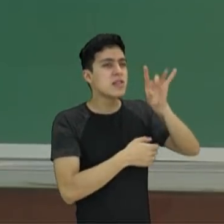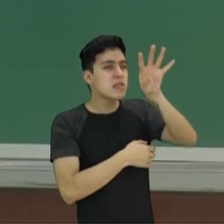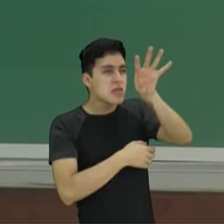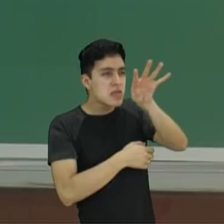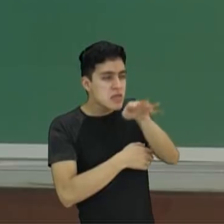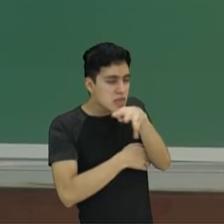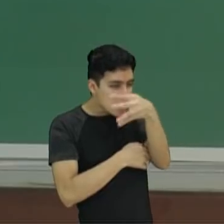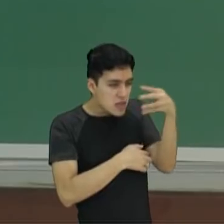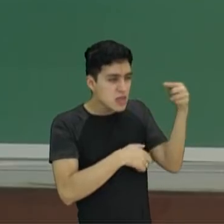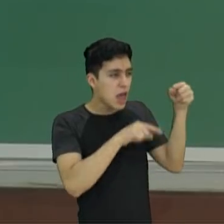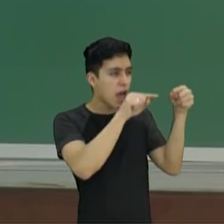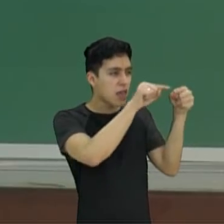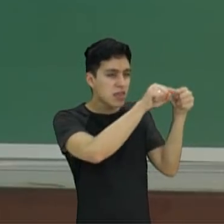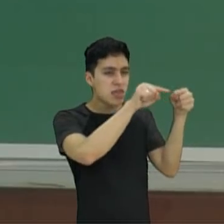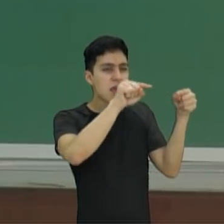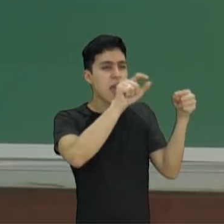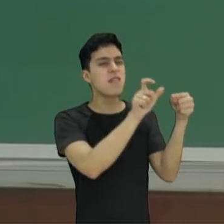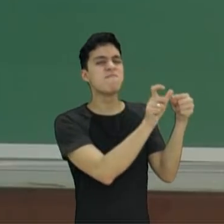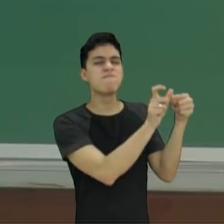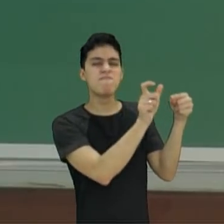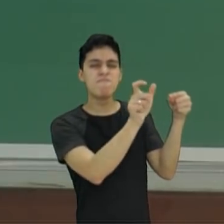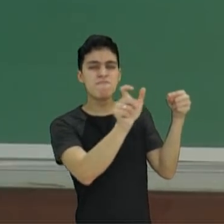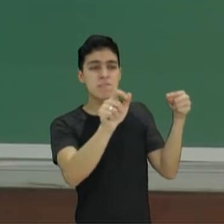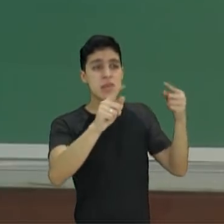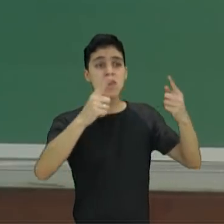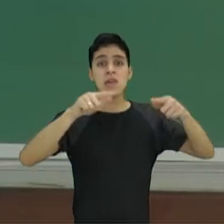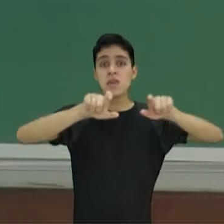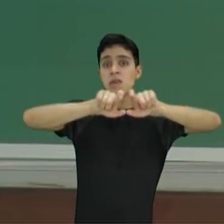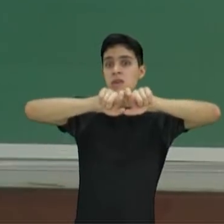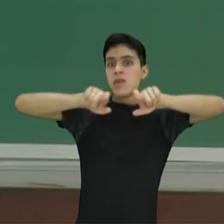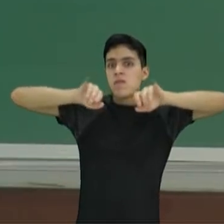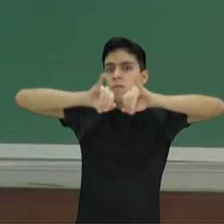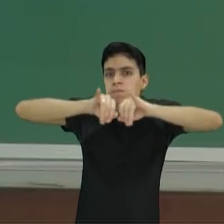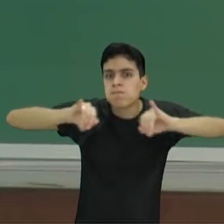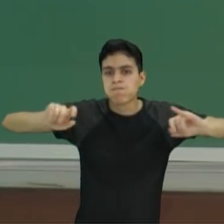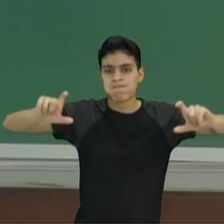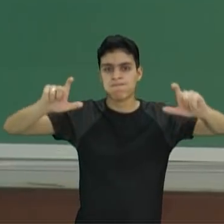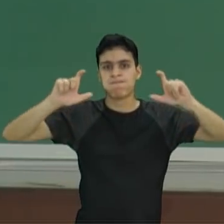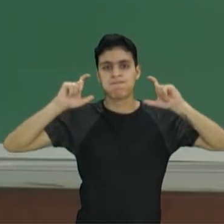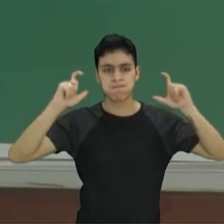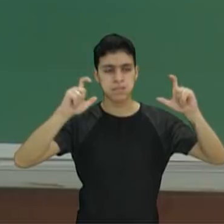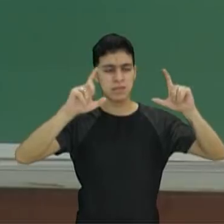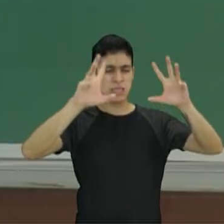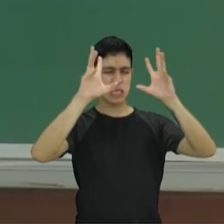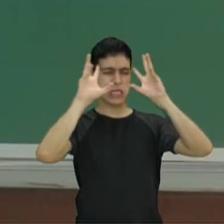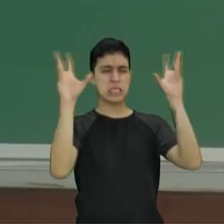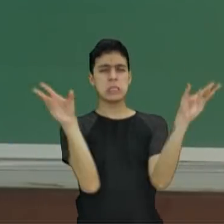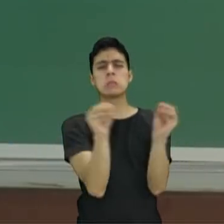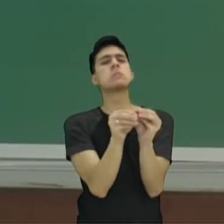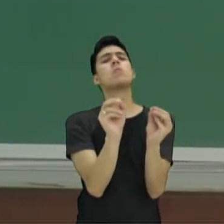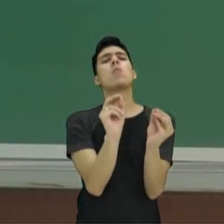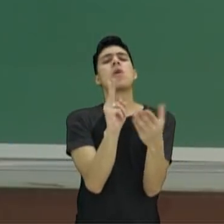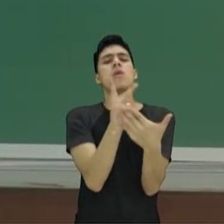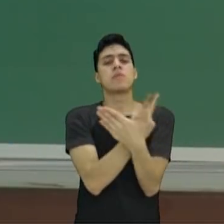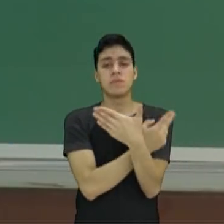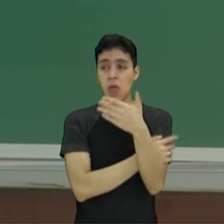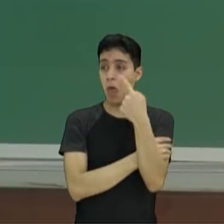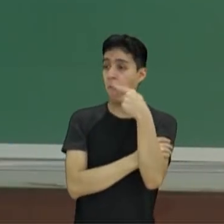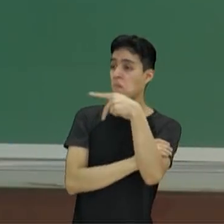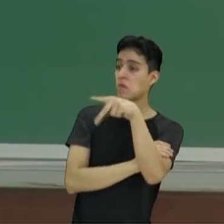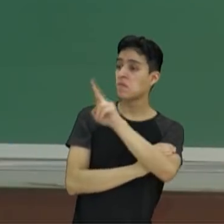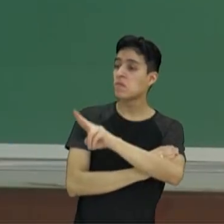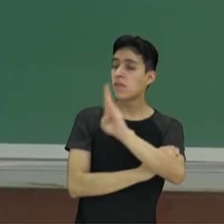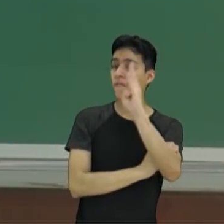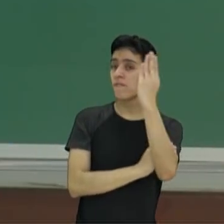desse jornal. Temos a manchete, chamando a atenção, resumindo o fato. O professor usa fake news para